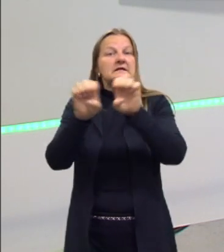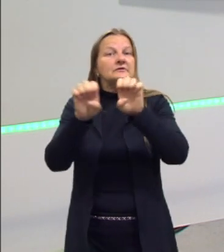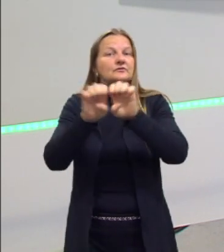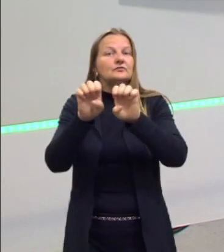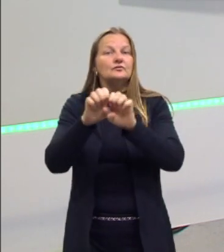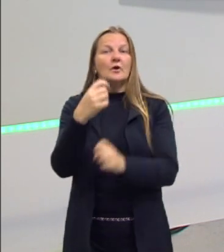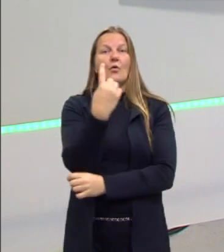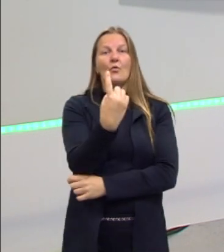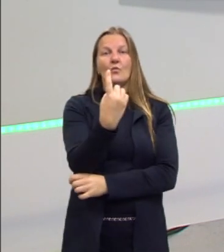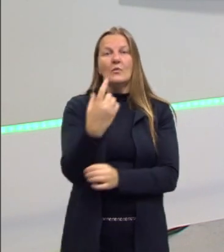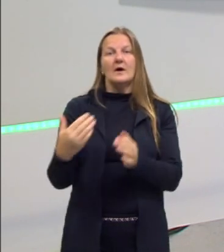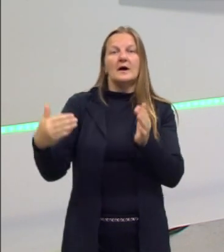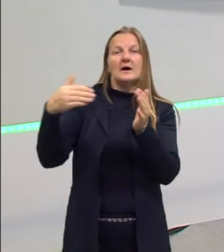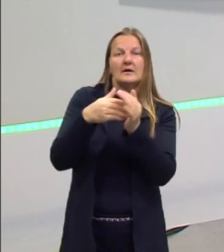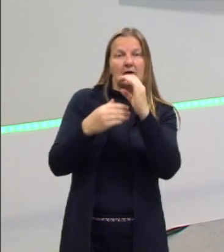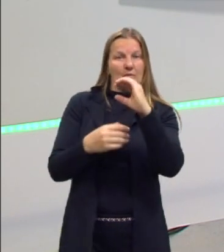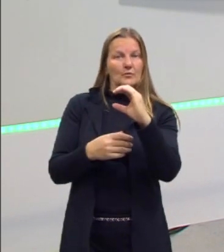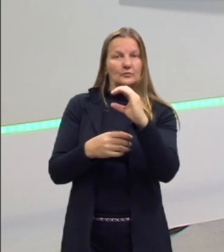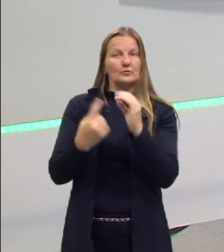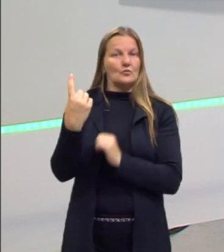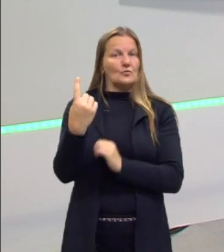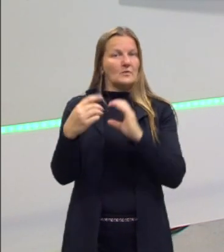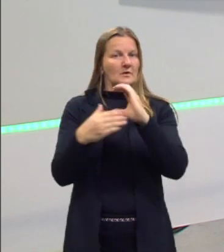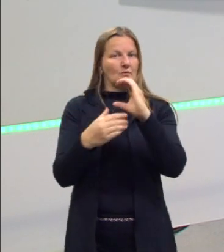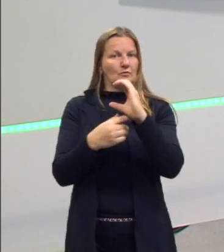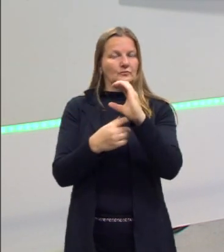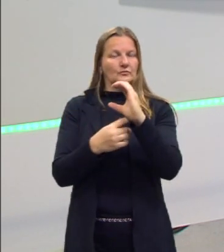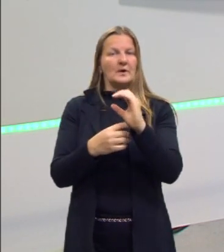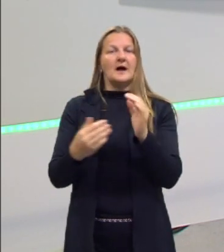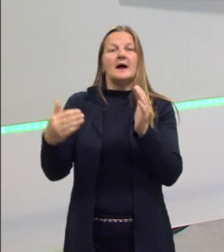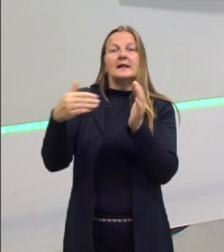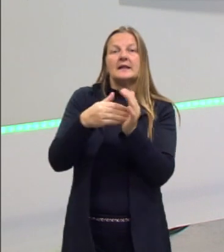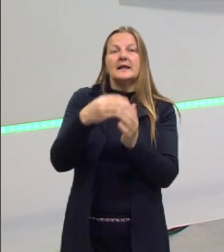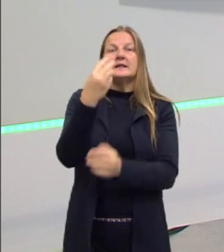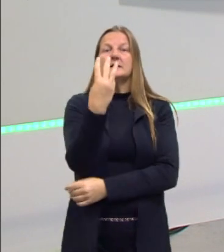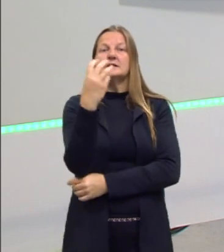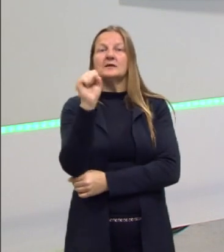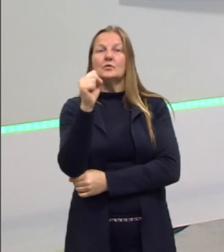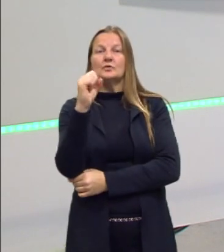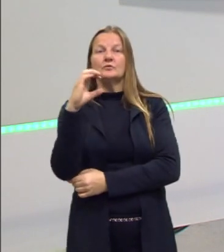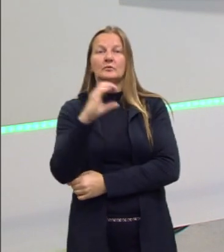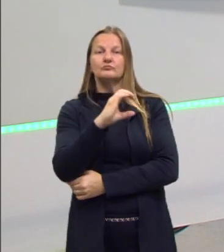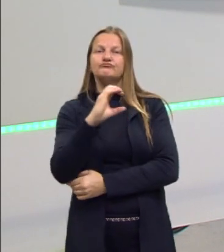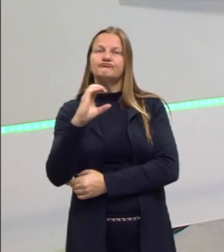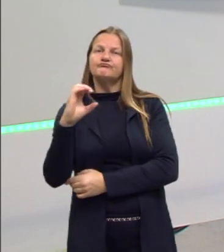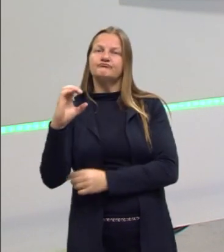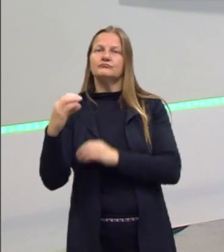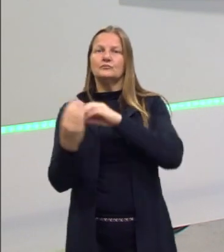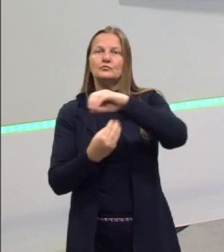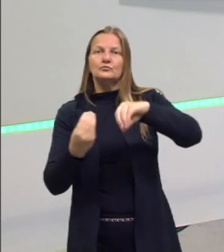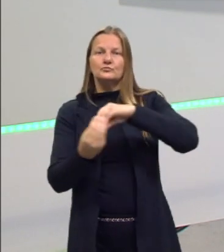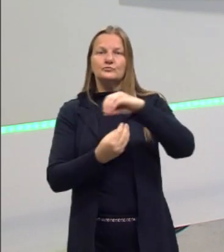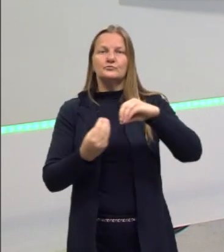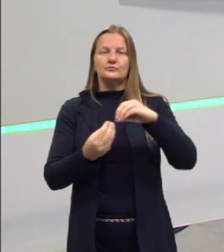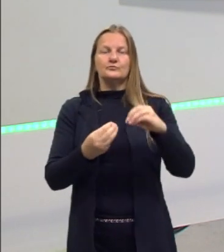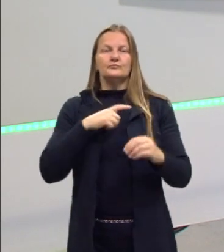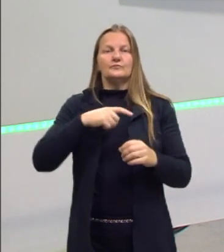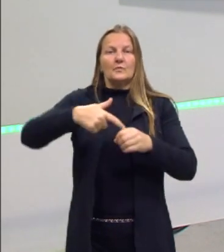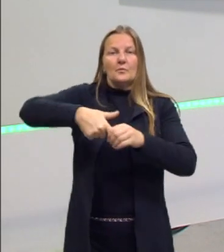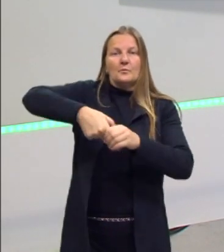um carbono em uma cadeia carbônica de um carbono até 38 carbonos nas misturas do